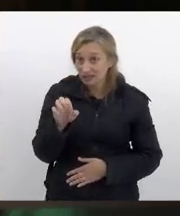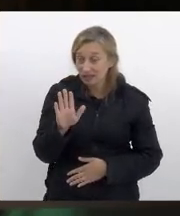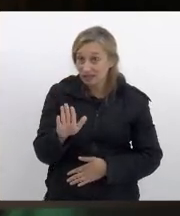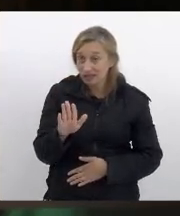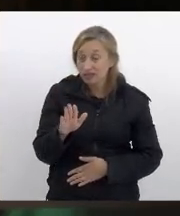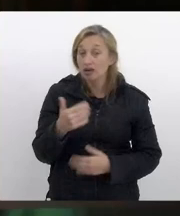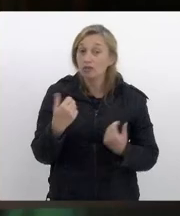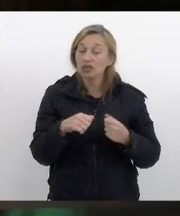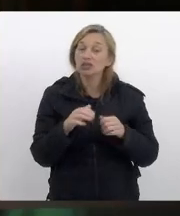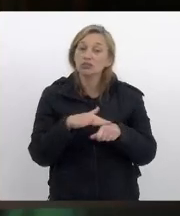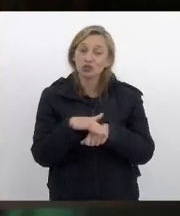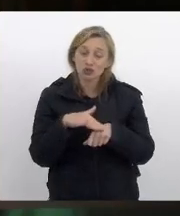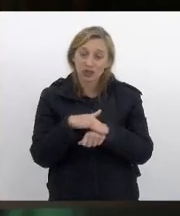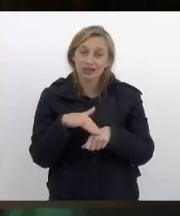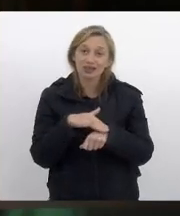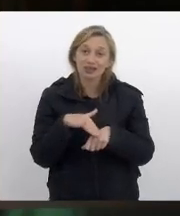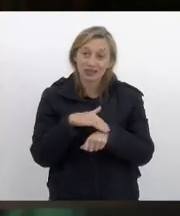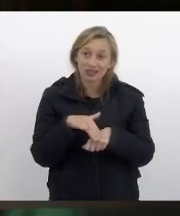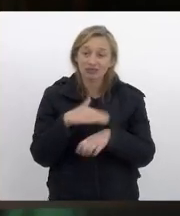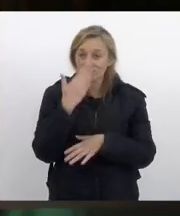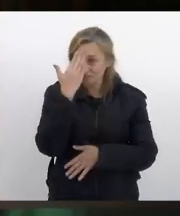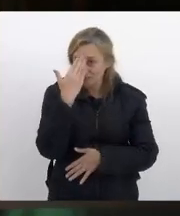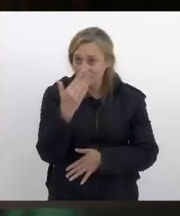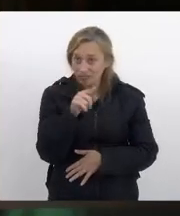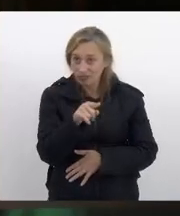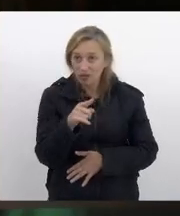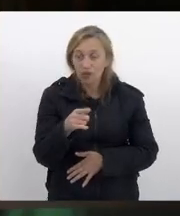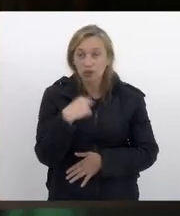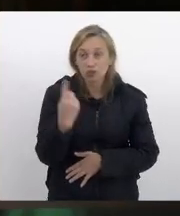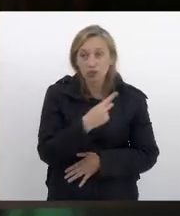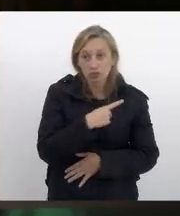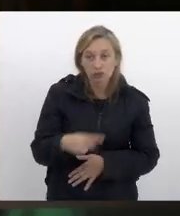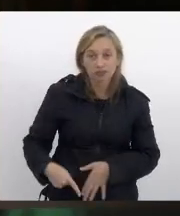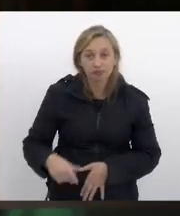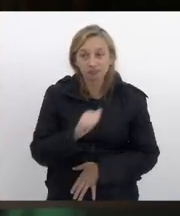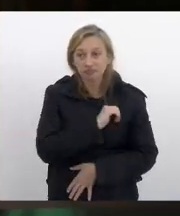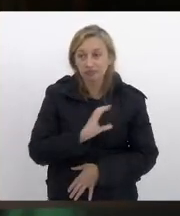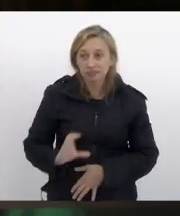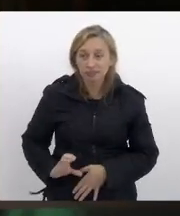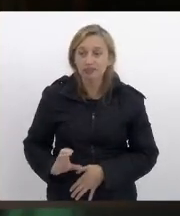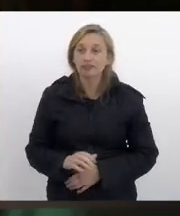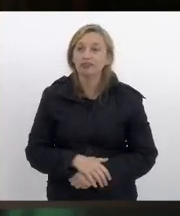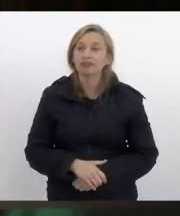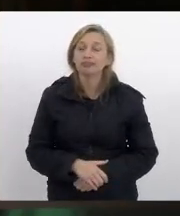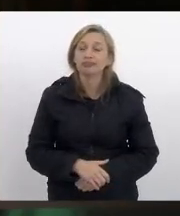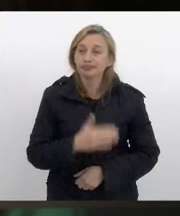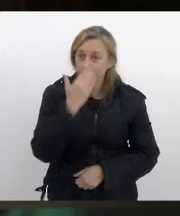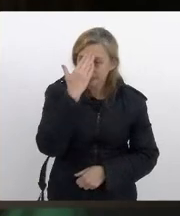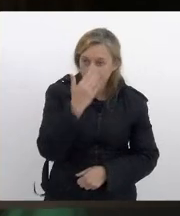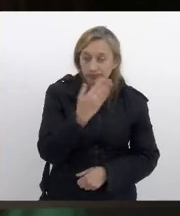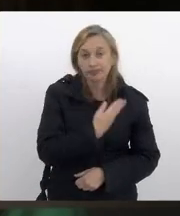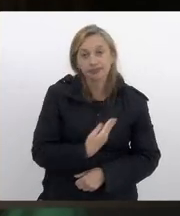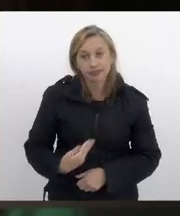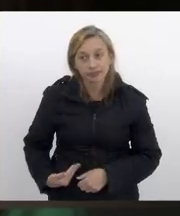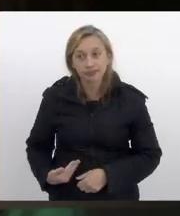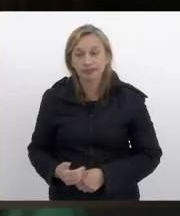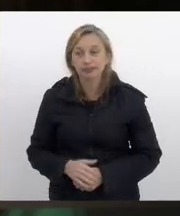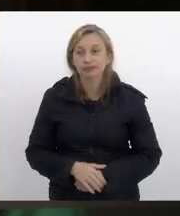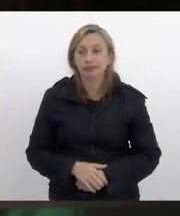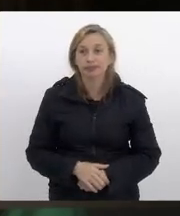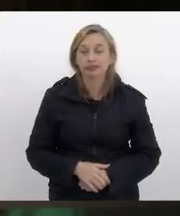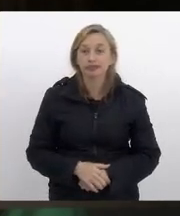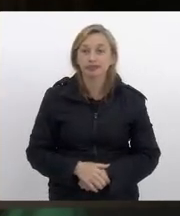que precisamos conversar muito, onde eu agradeço aqui até ao nosso presidente, André Siciliano, agradeço ao governador, que vem